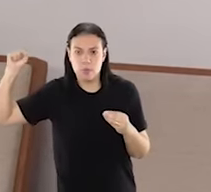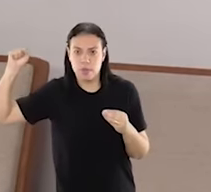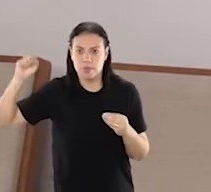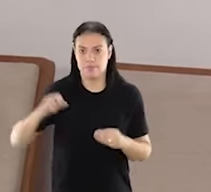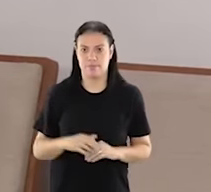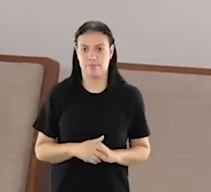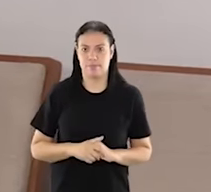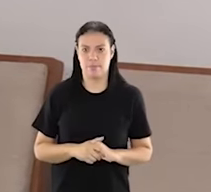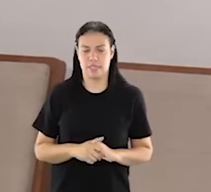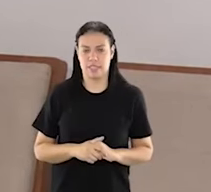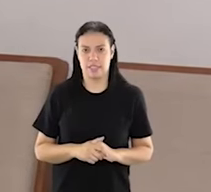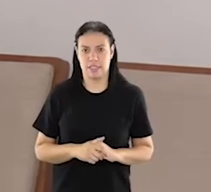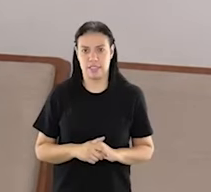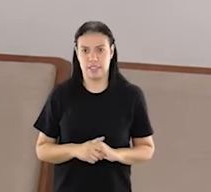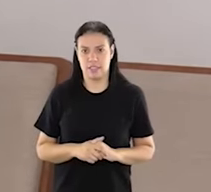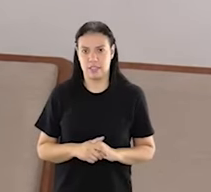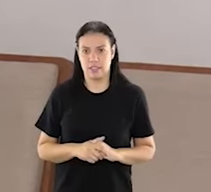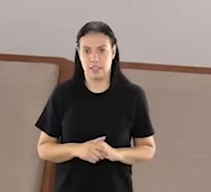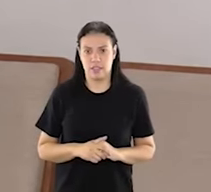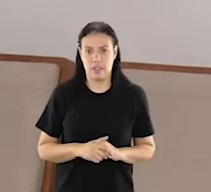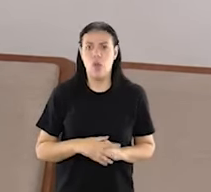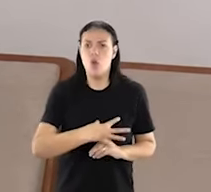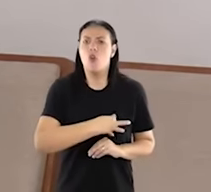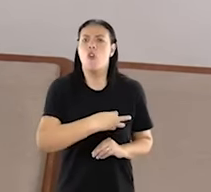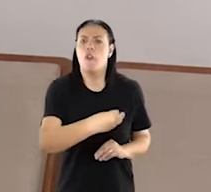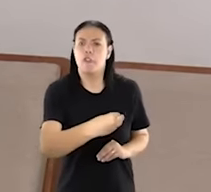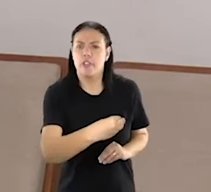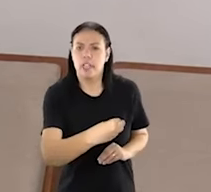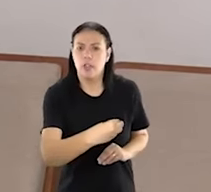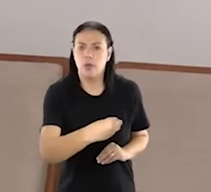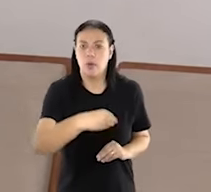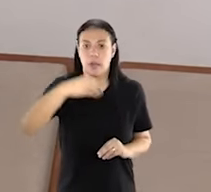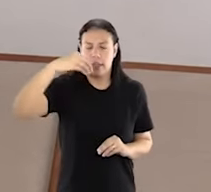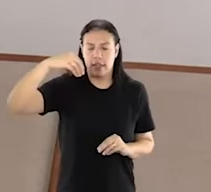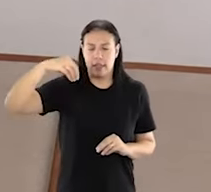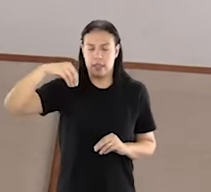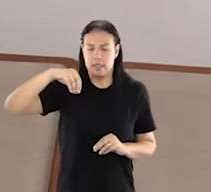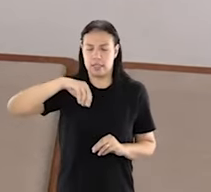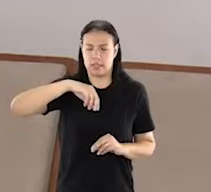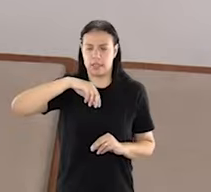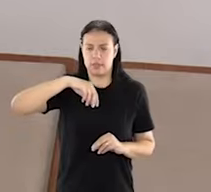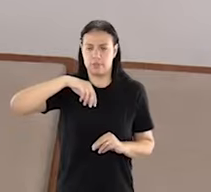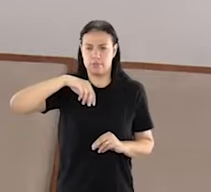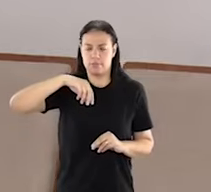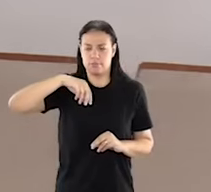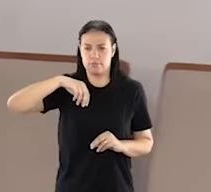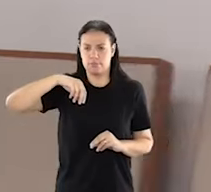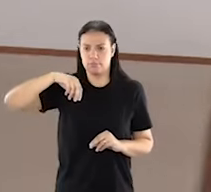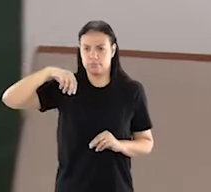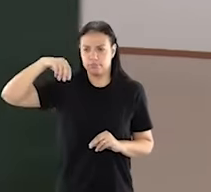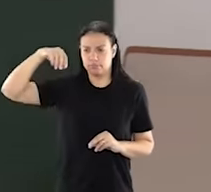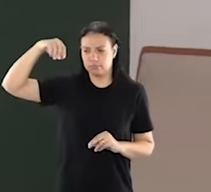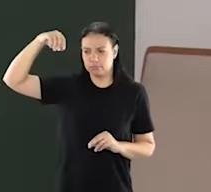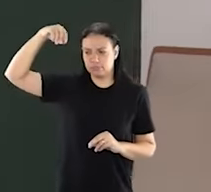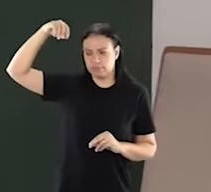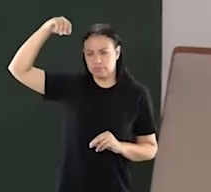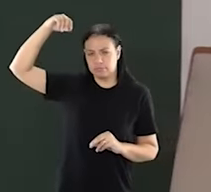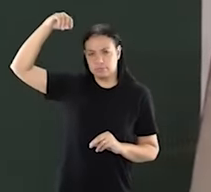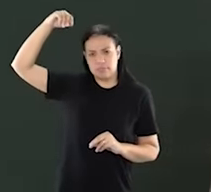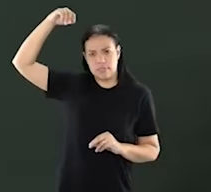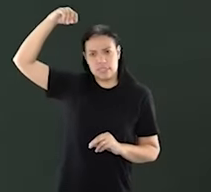era o sucessor dele? Roboão. Sabe o que Roboão fez? Meteu os pés pelas mãos. Das